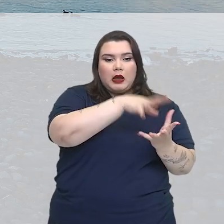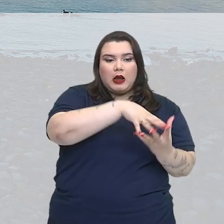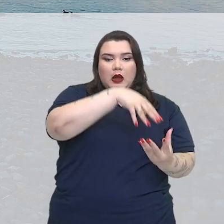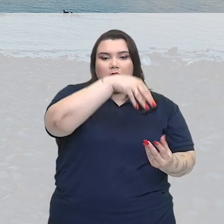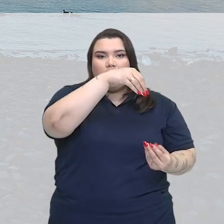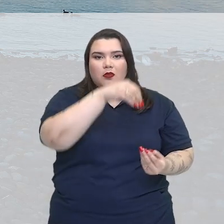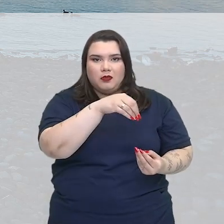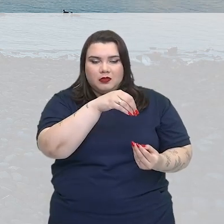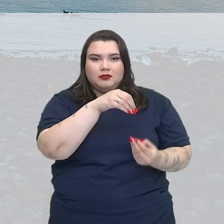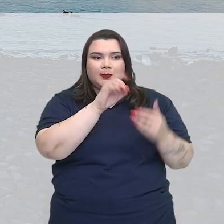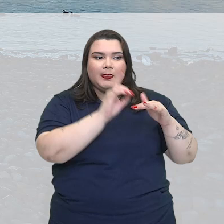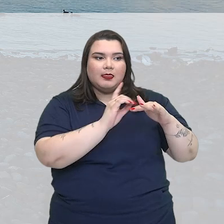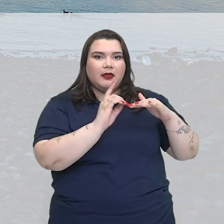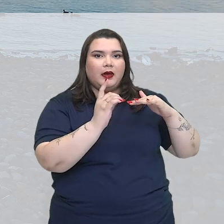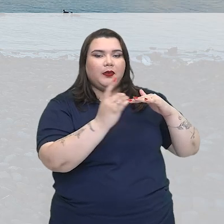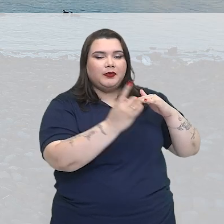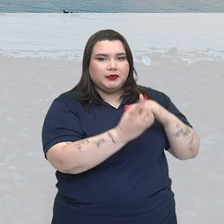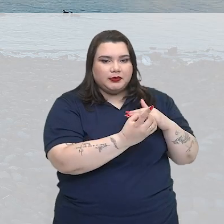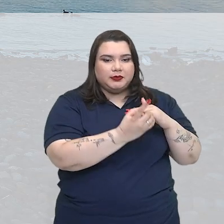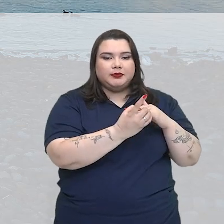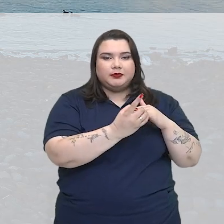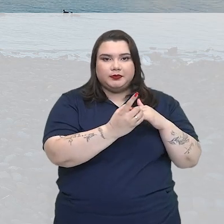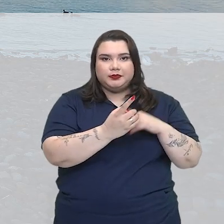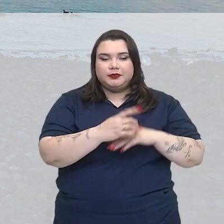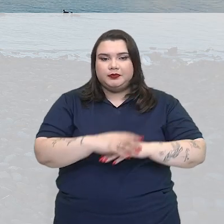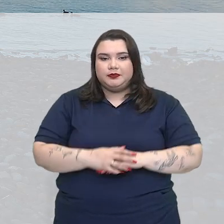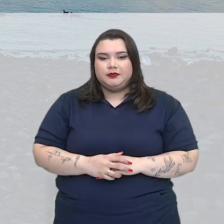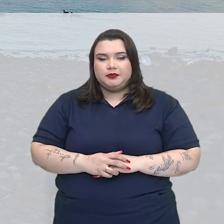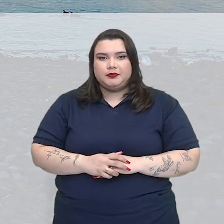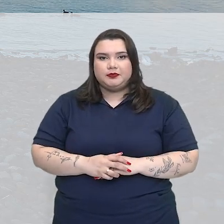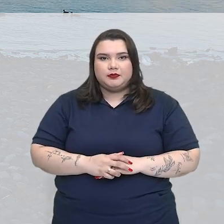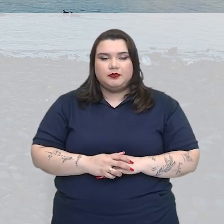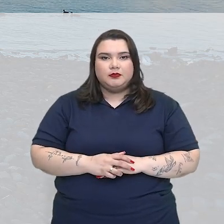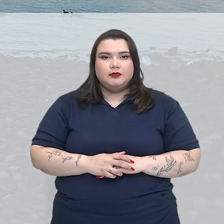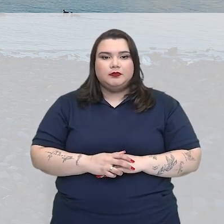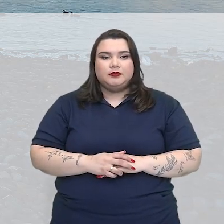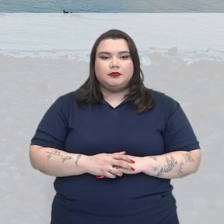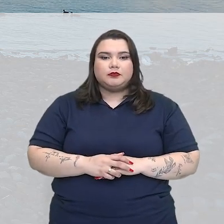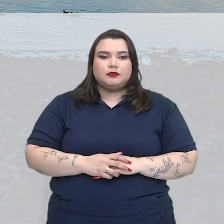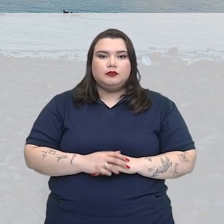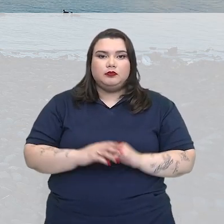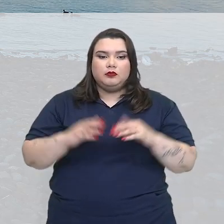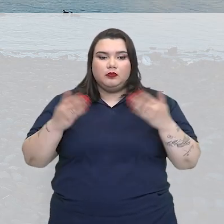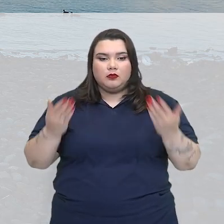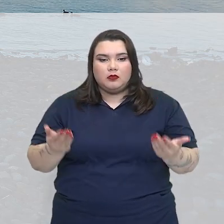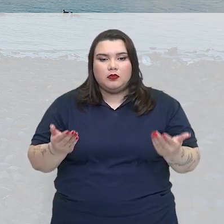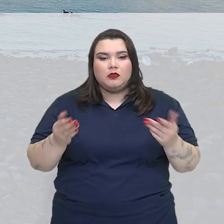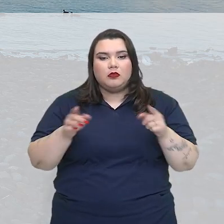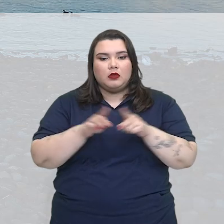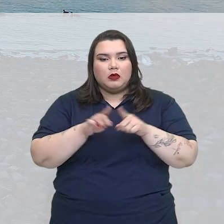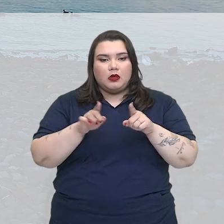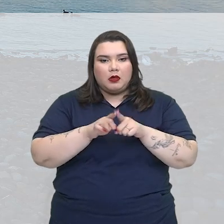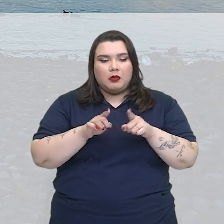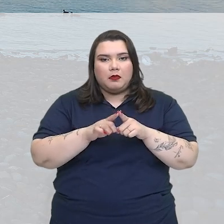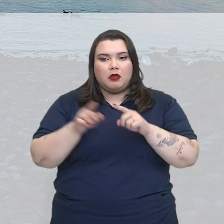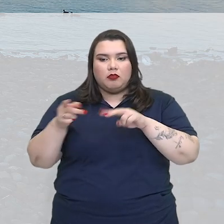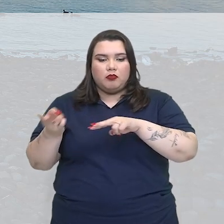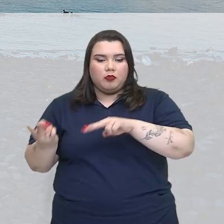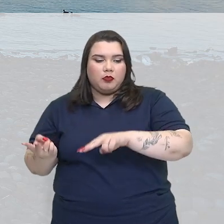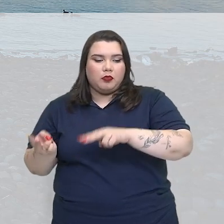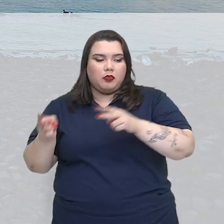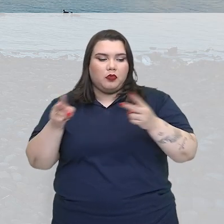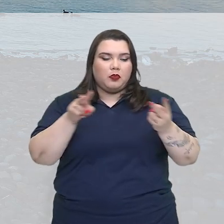o mundo dos kami, para o mundo também com os seus antepassados, do profano, do mundano, para